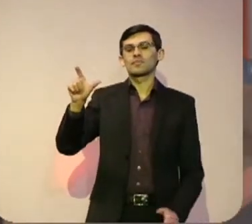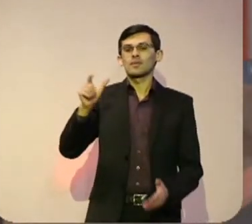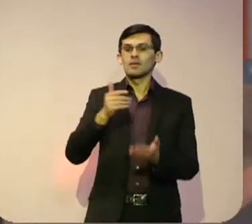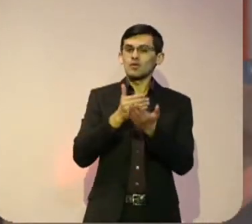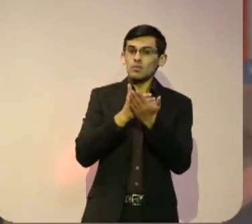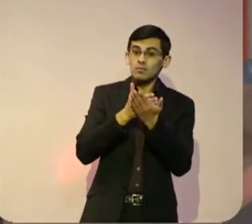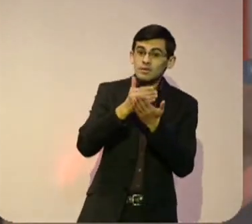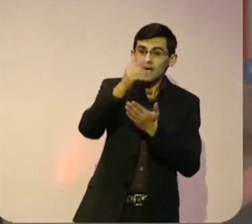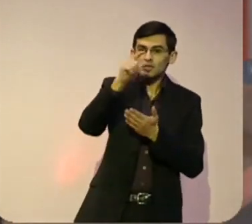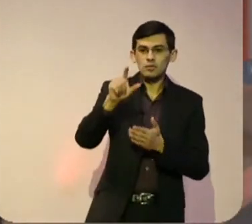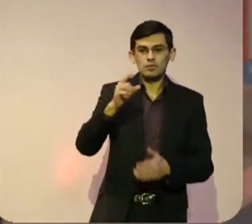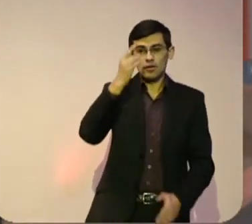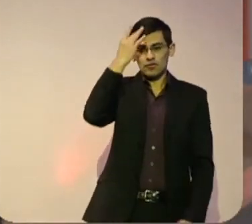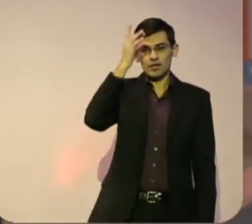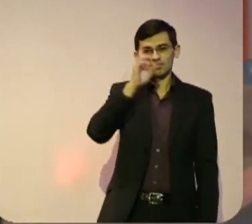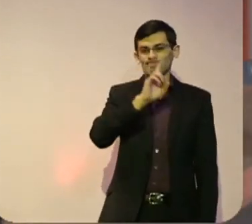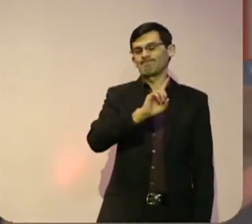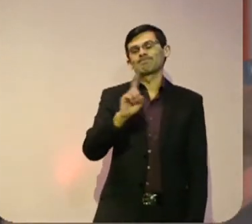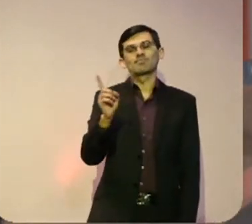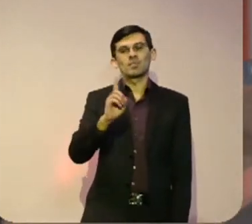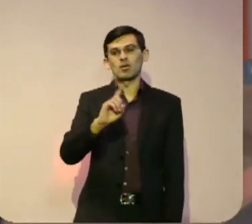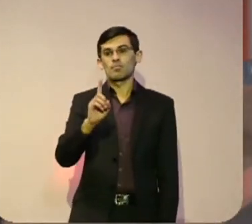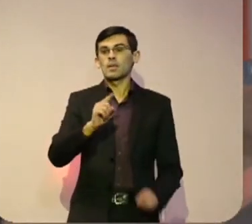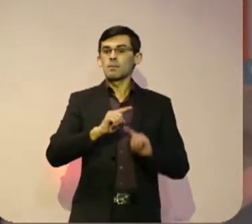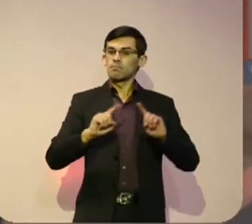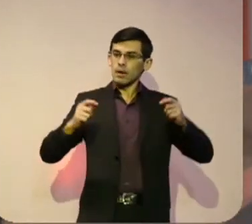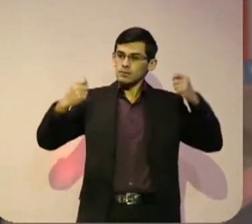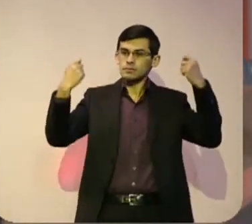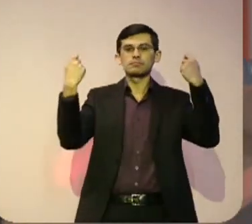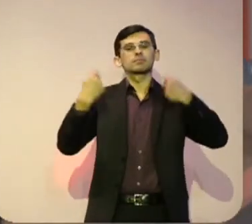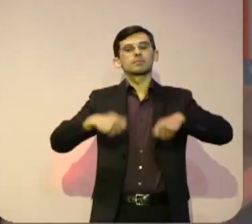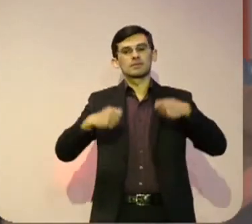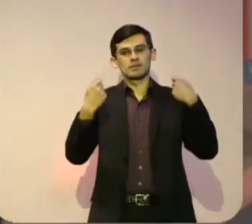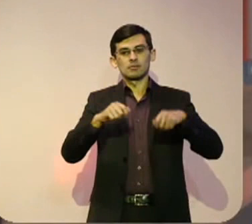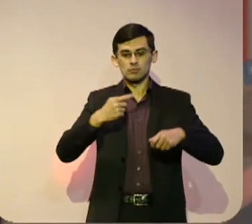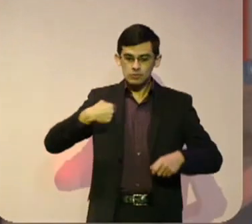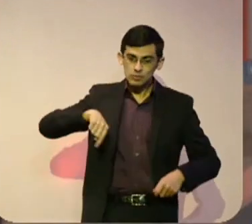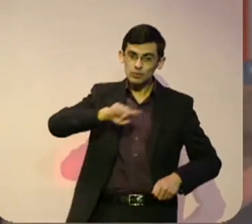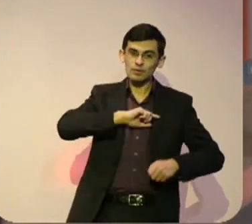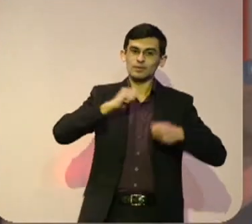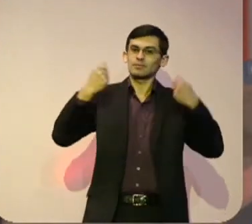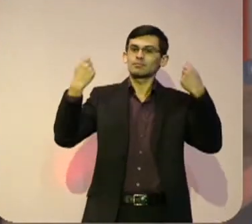Recomeçar, gente, não é fácil, mas é preciso.